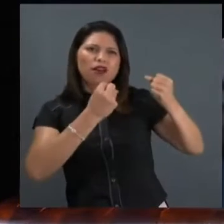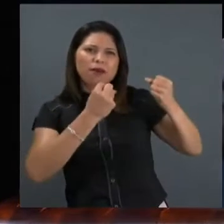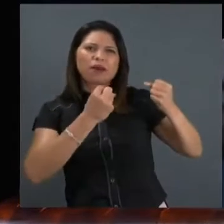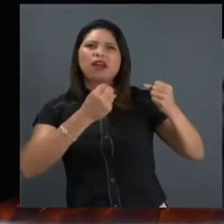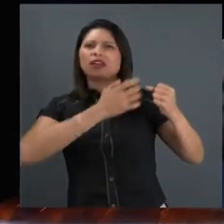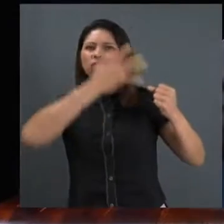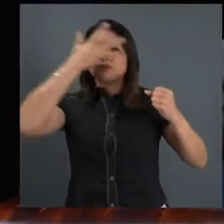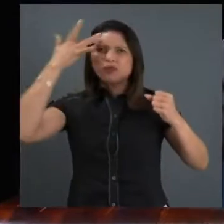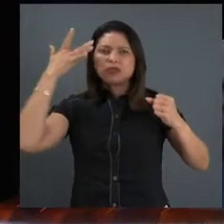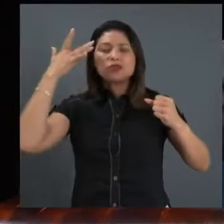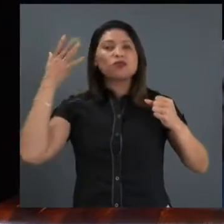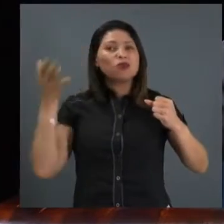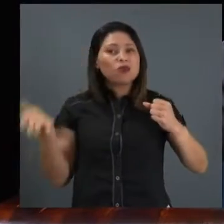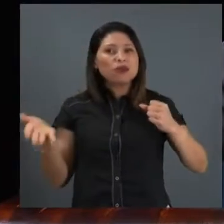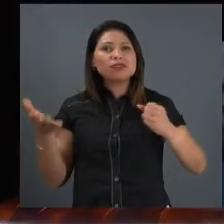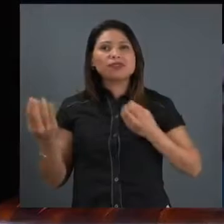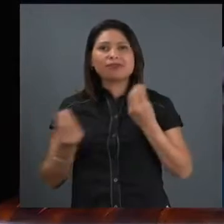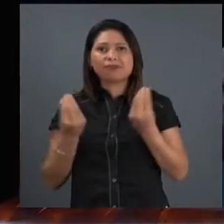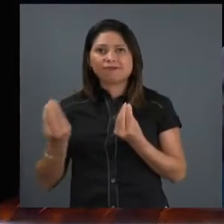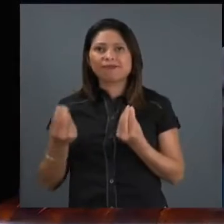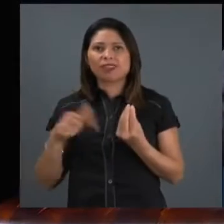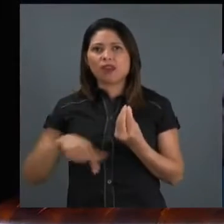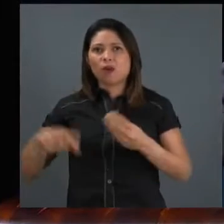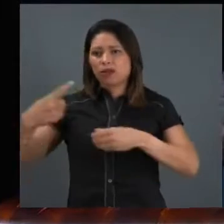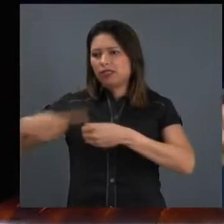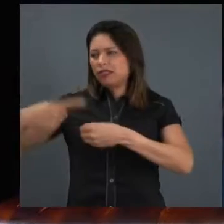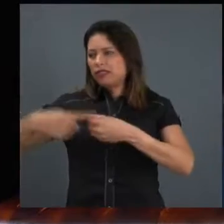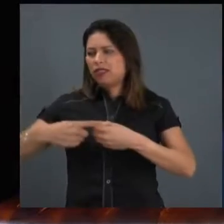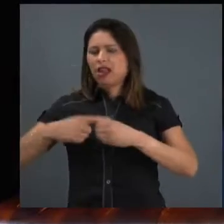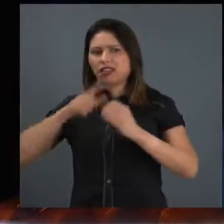pessoas ilhadas, cidades embaixo d'água.